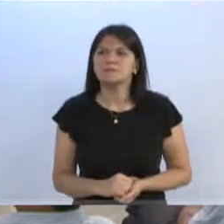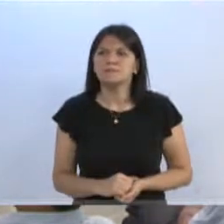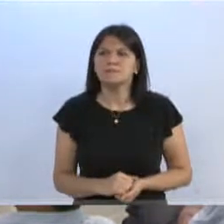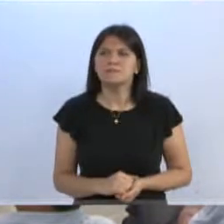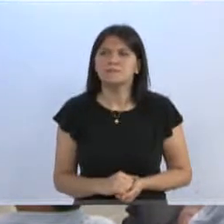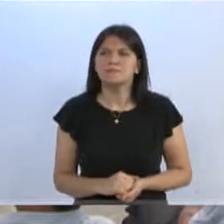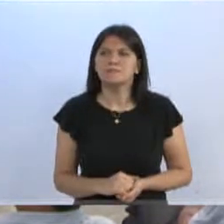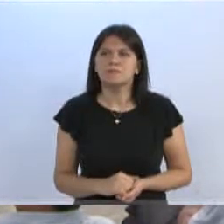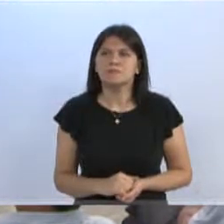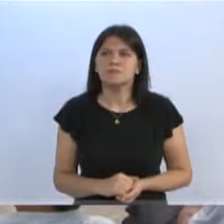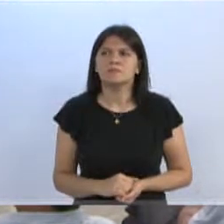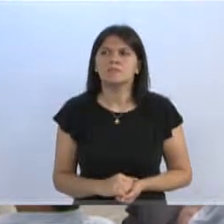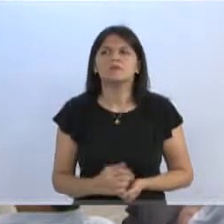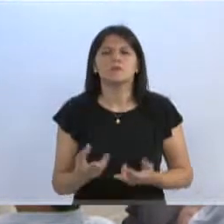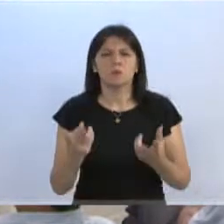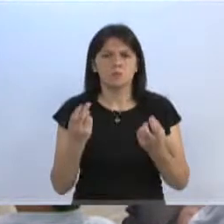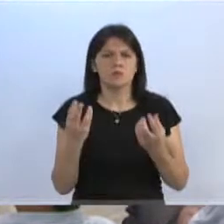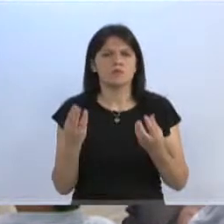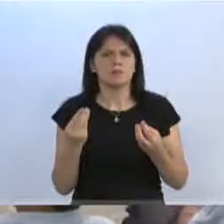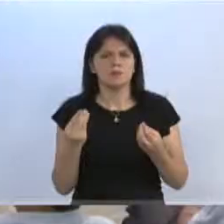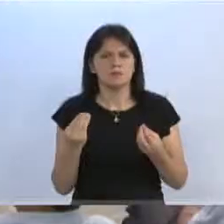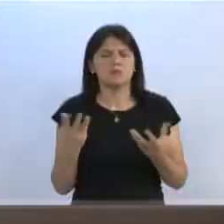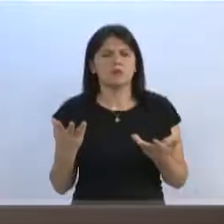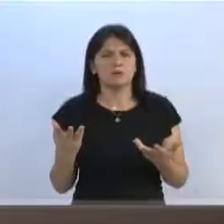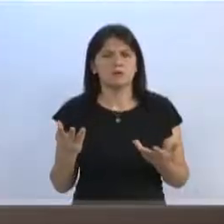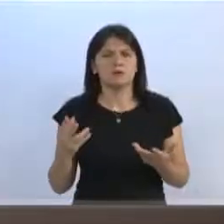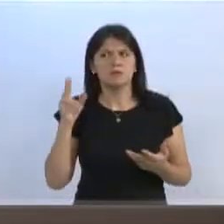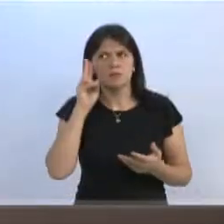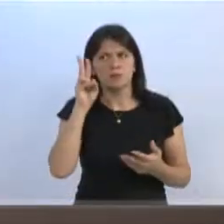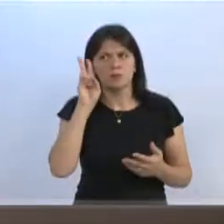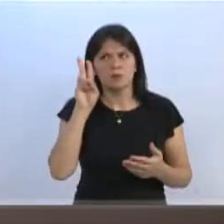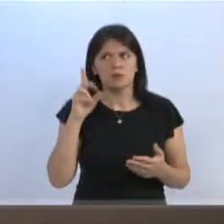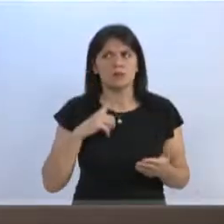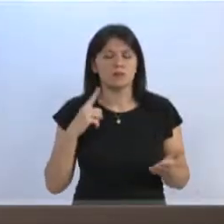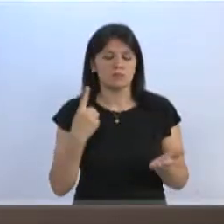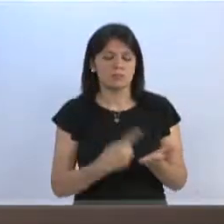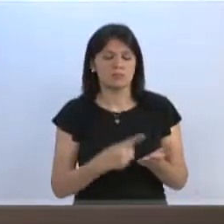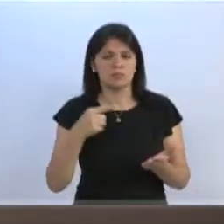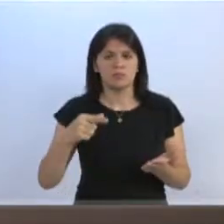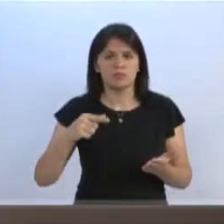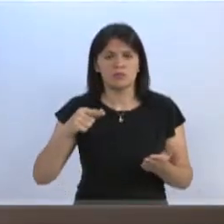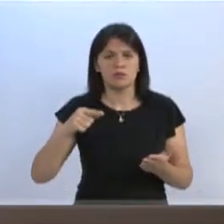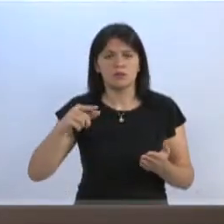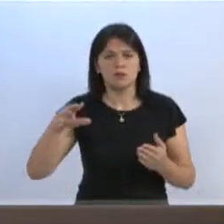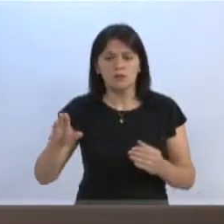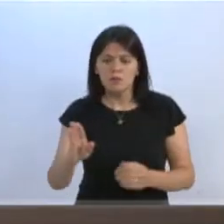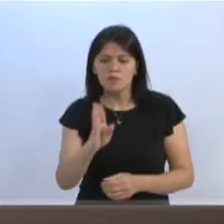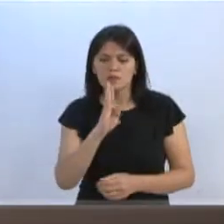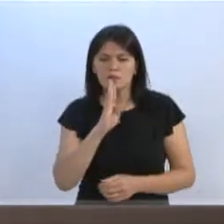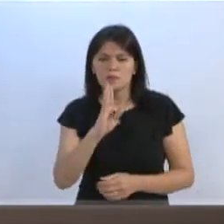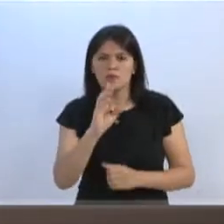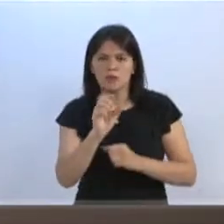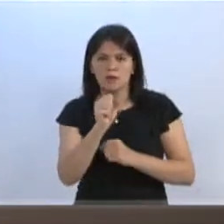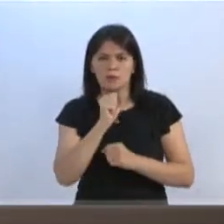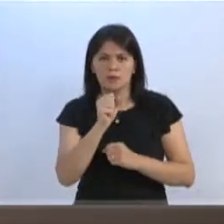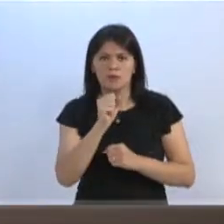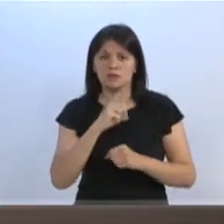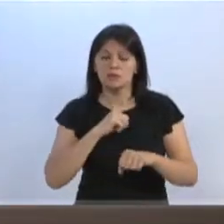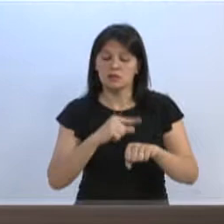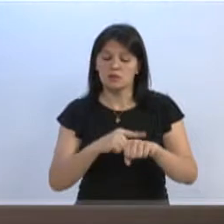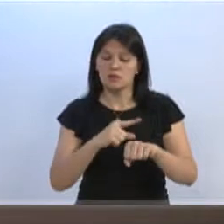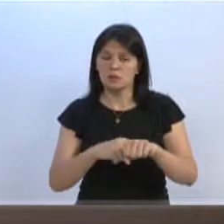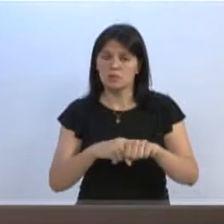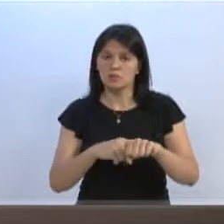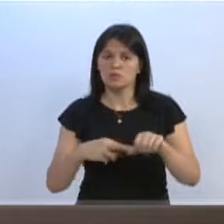Excelência observou muito bem, né? Só para lembrar que há aqui um acordo que a parte seja concedido ainda dentro do tempo regimental de fala